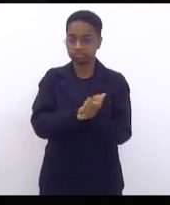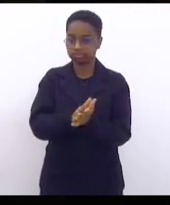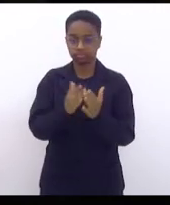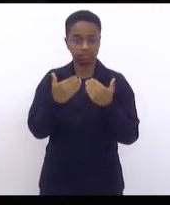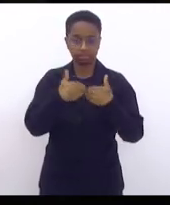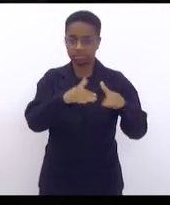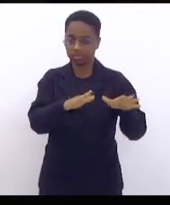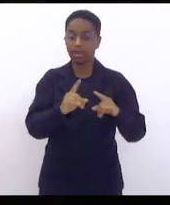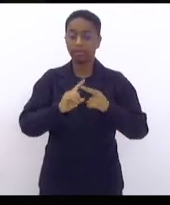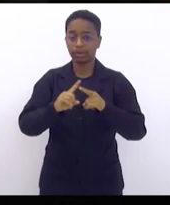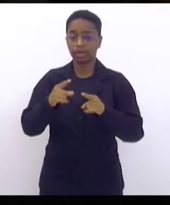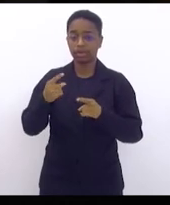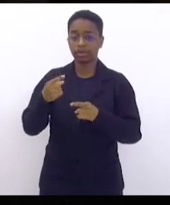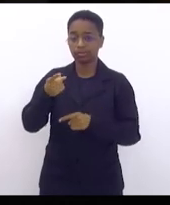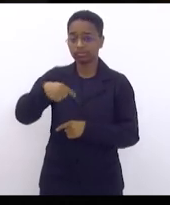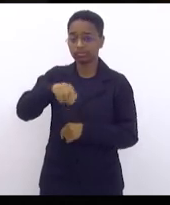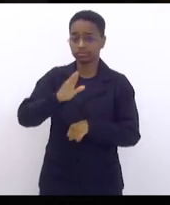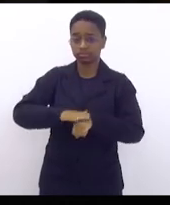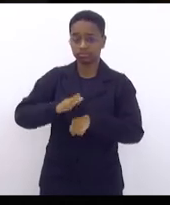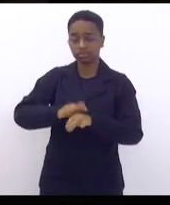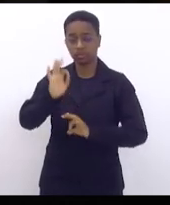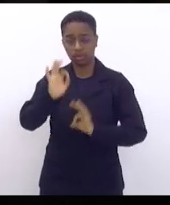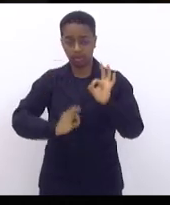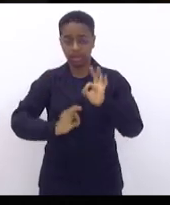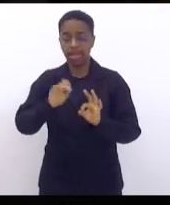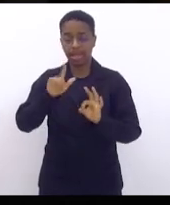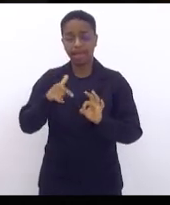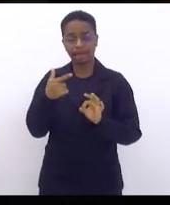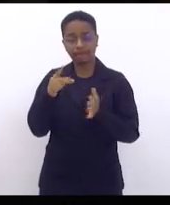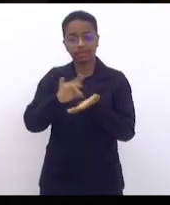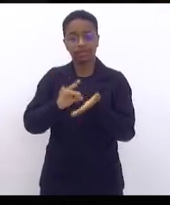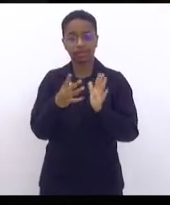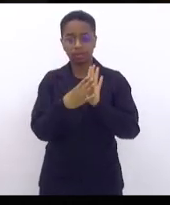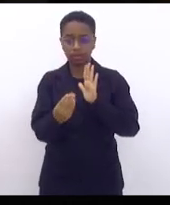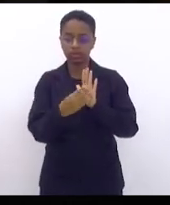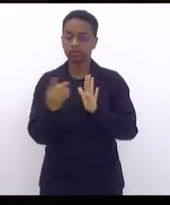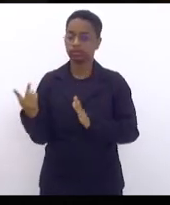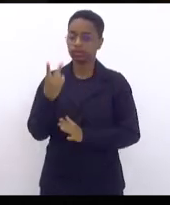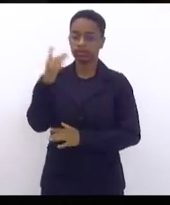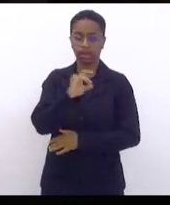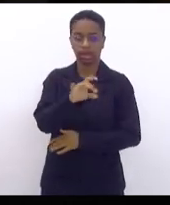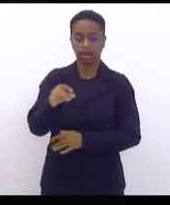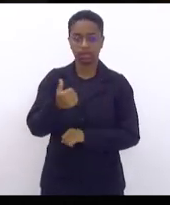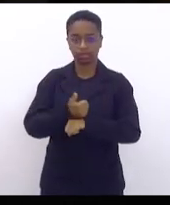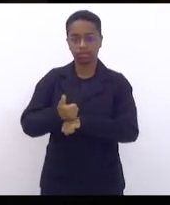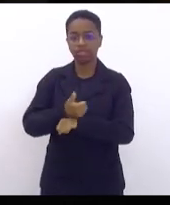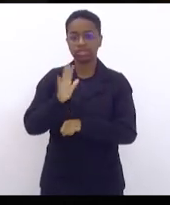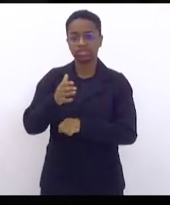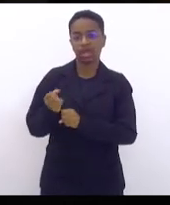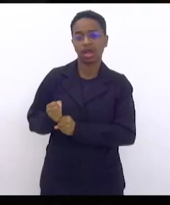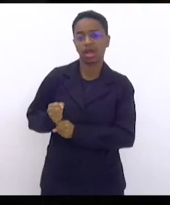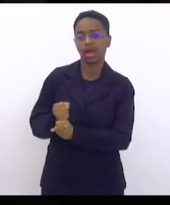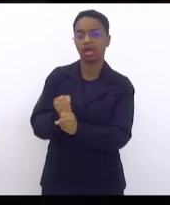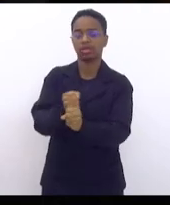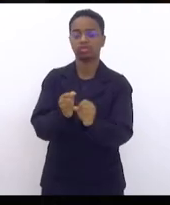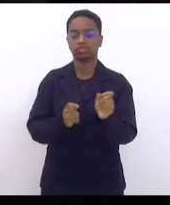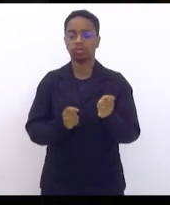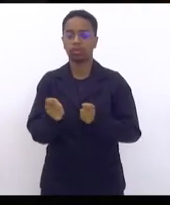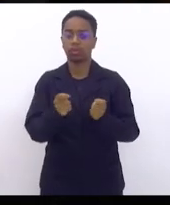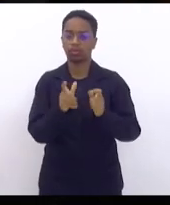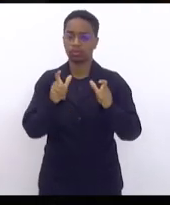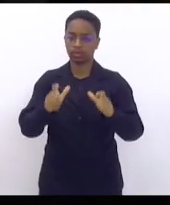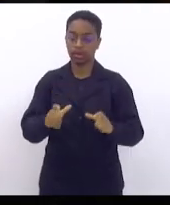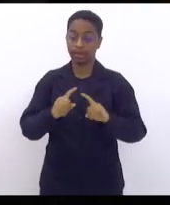autogestão é realmente o modelo que valoriza os profissionais que estão há anos gerindo aquilo.